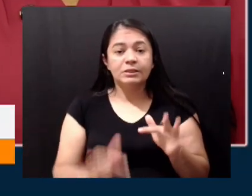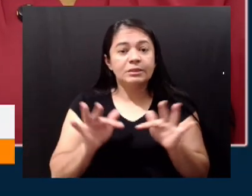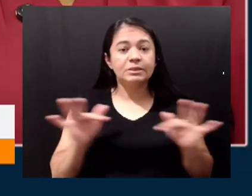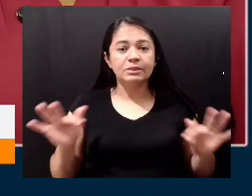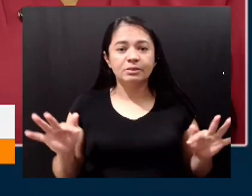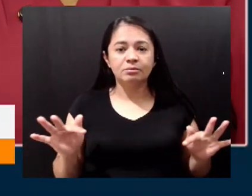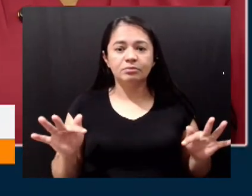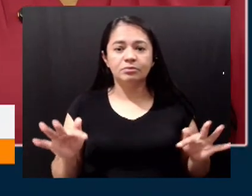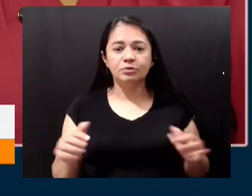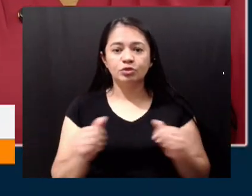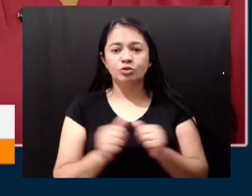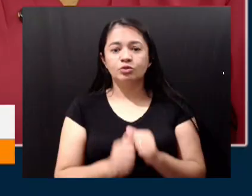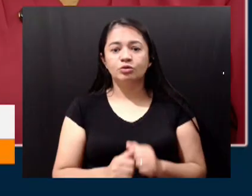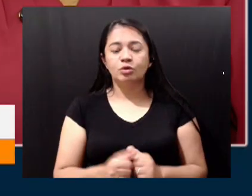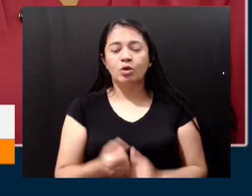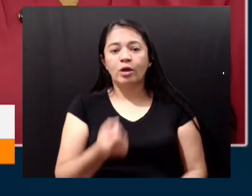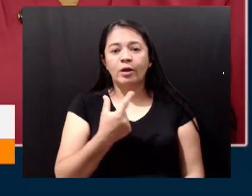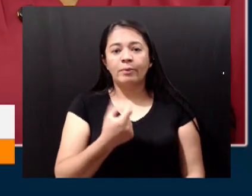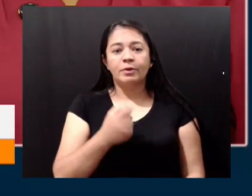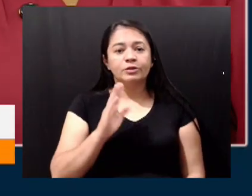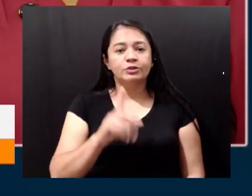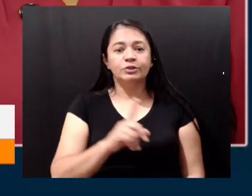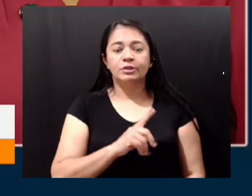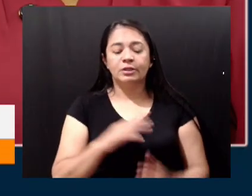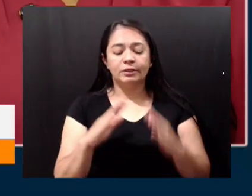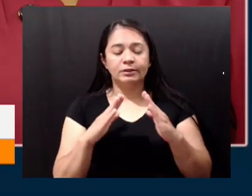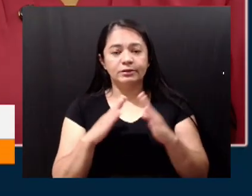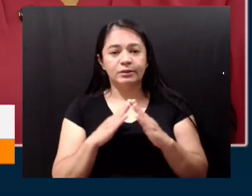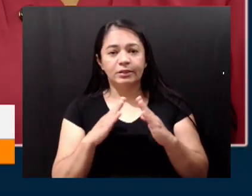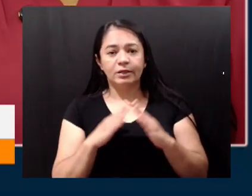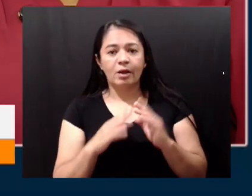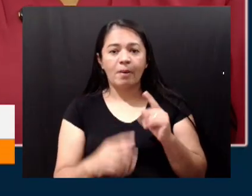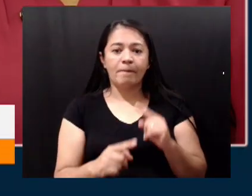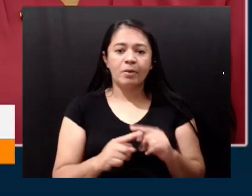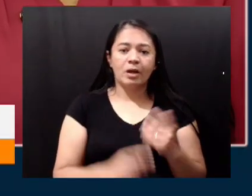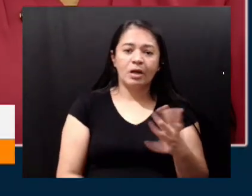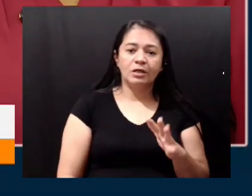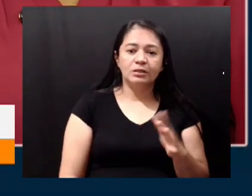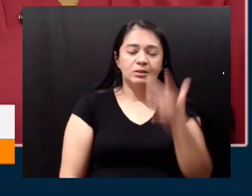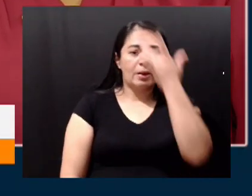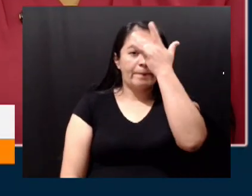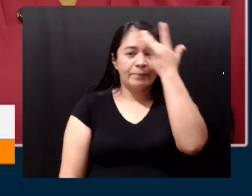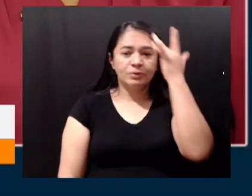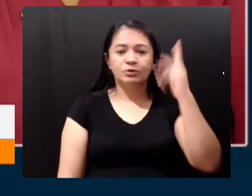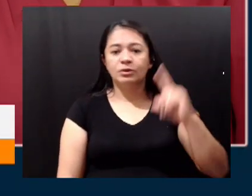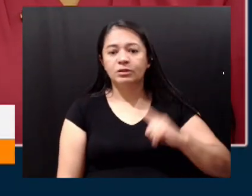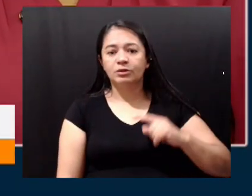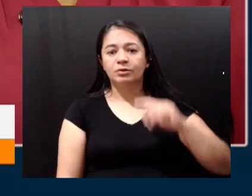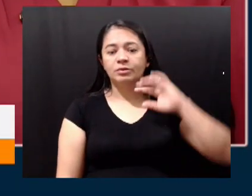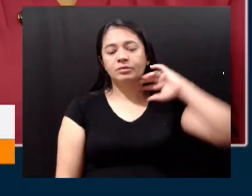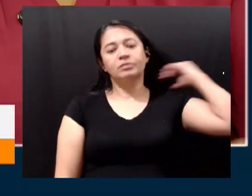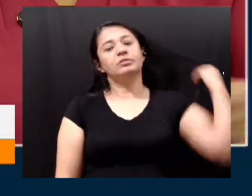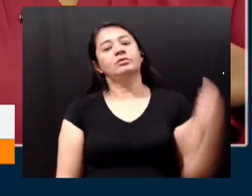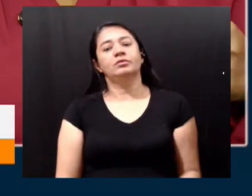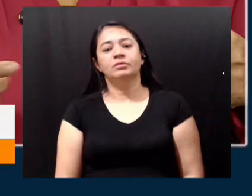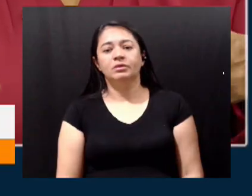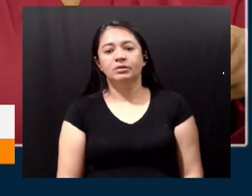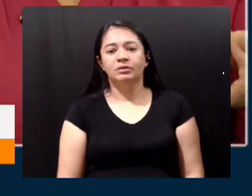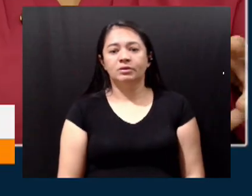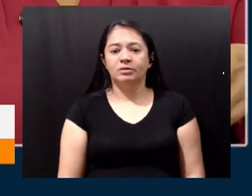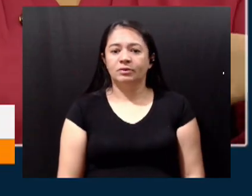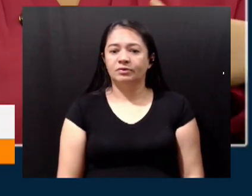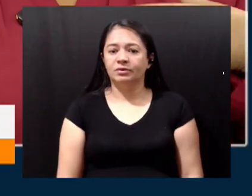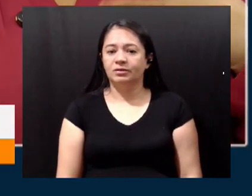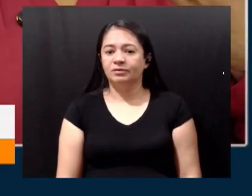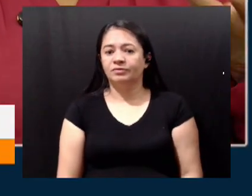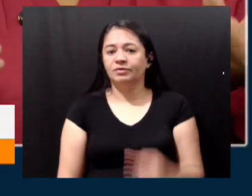que a gente tem em casa, né, doutora? Sim. Porque às vezes todo mundo tem, né? E aí você vai no médico por conta de uma dorzinha de cabeça que você sabe que está normal,